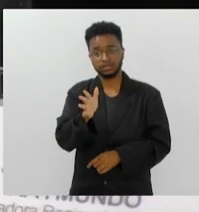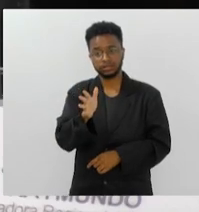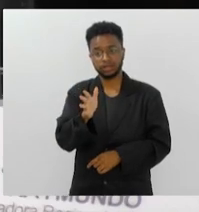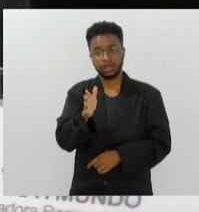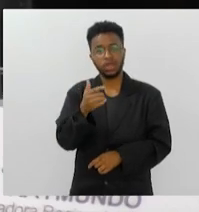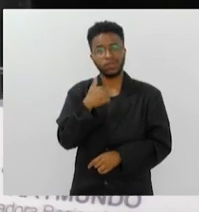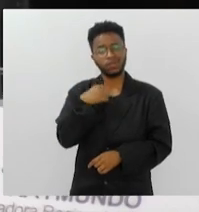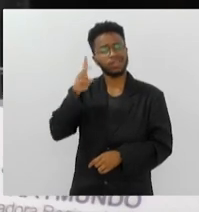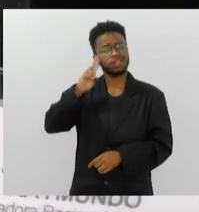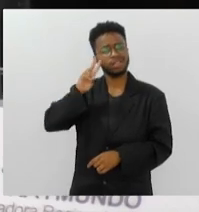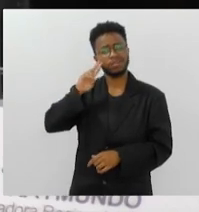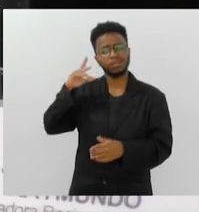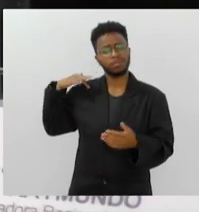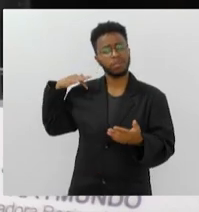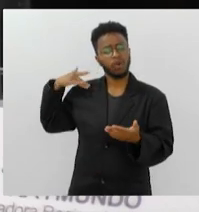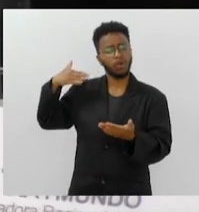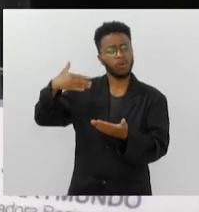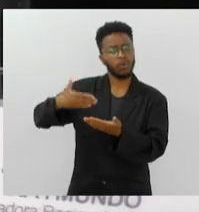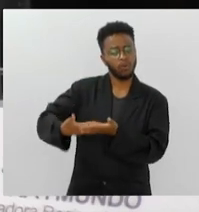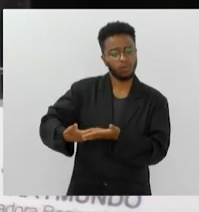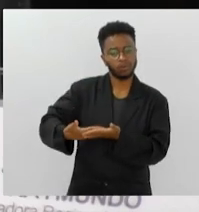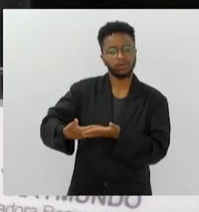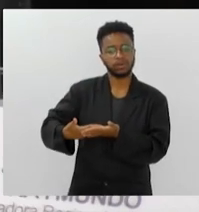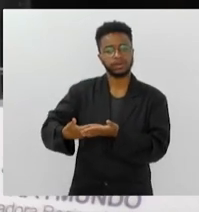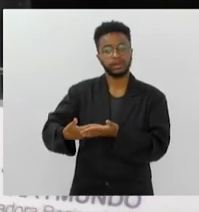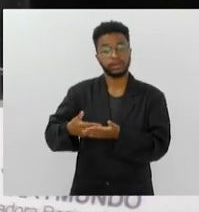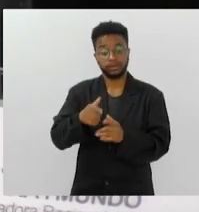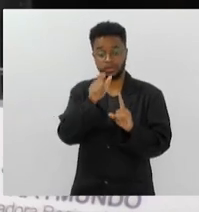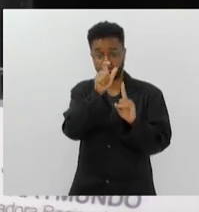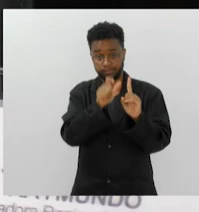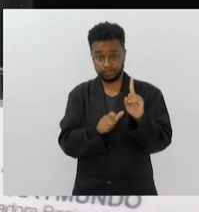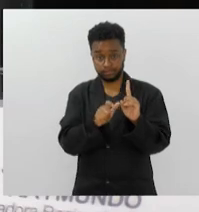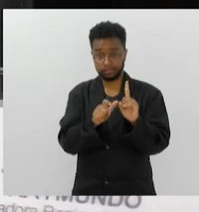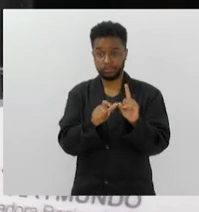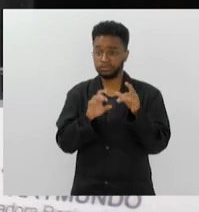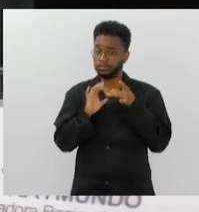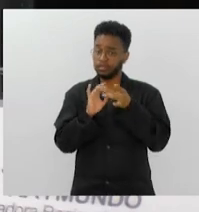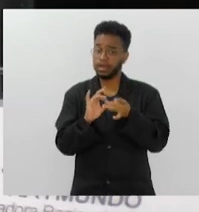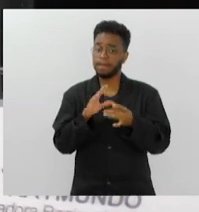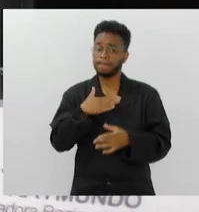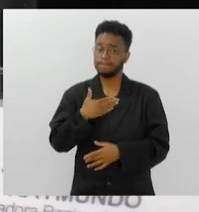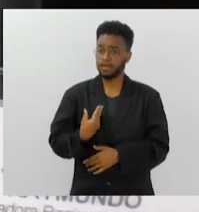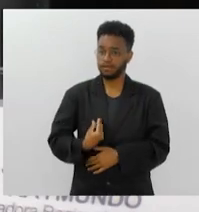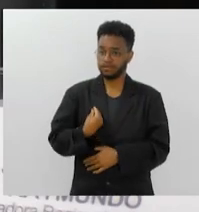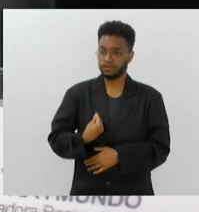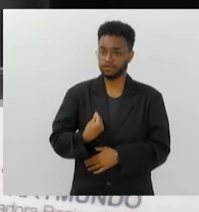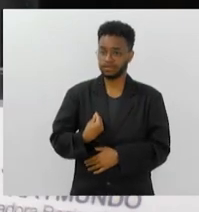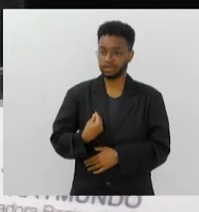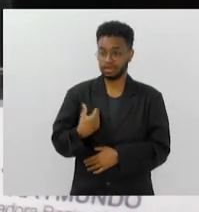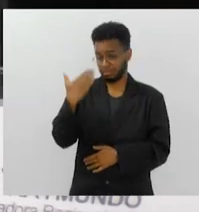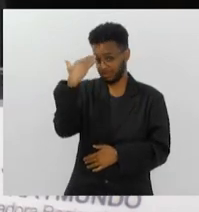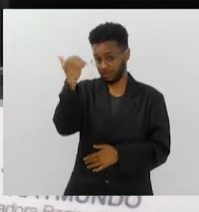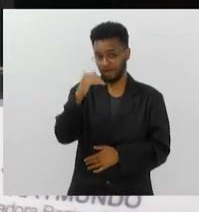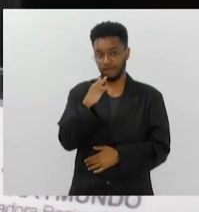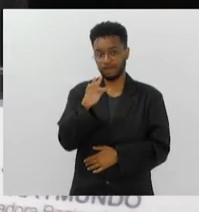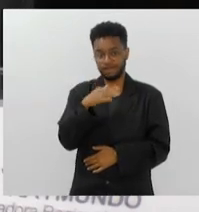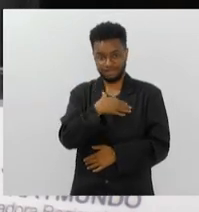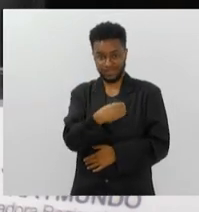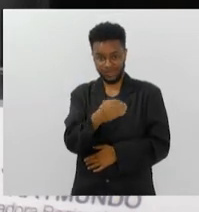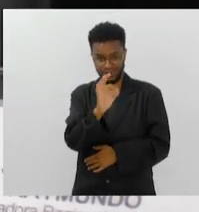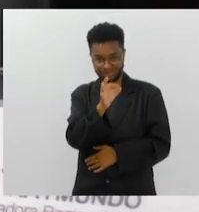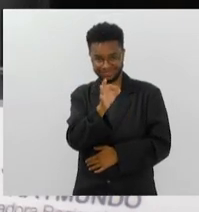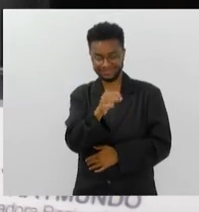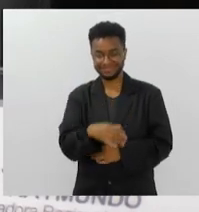passar um filme na minha cabeça. O senhor Orlandino, ele faz parte da minha vida. Ele me chama de filhota, né, senhor